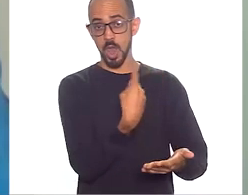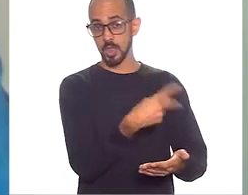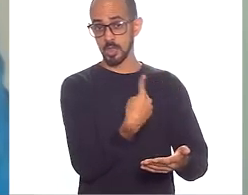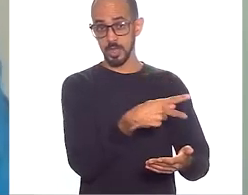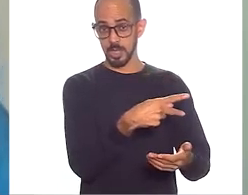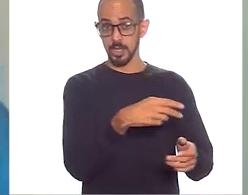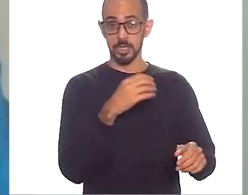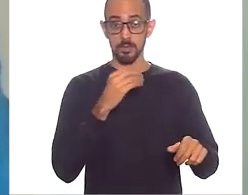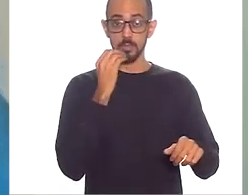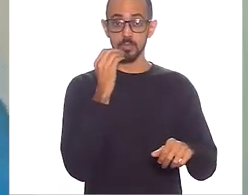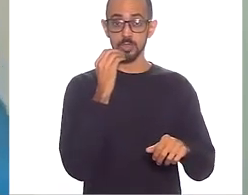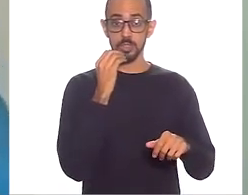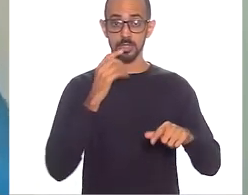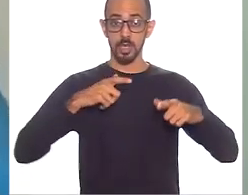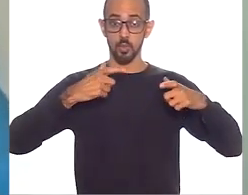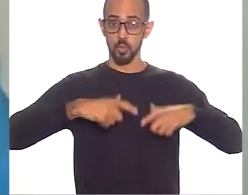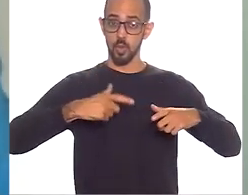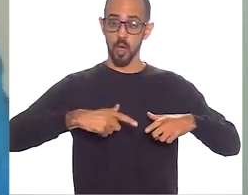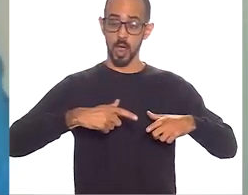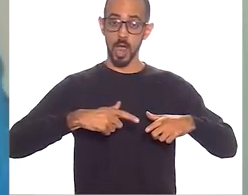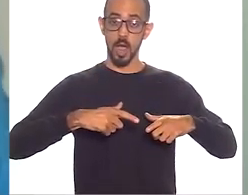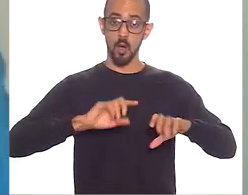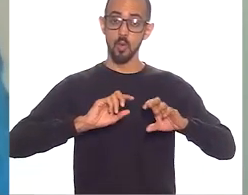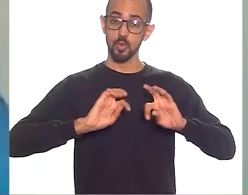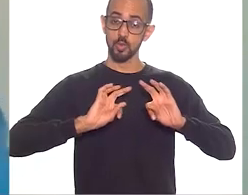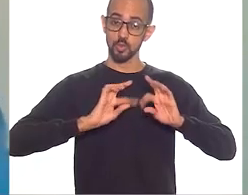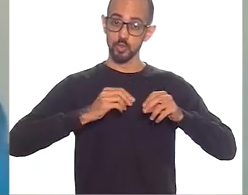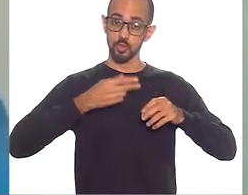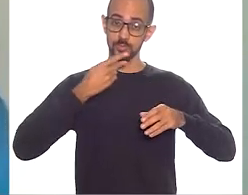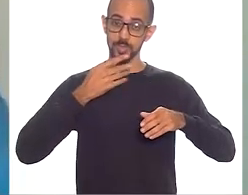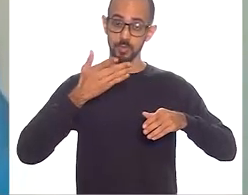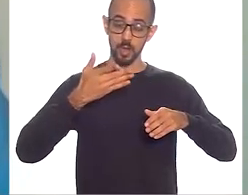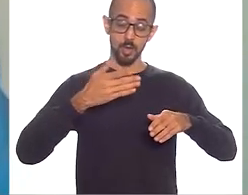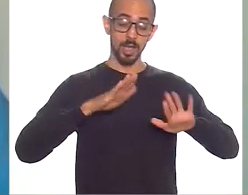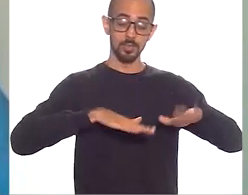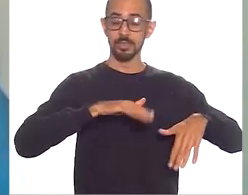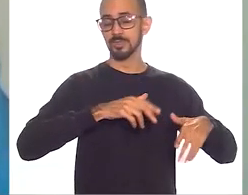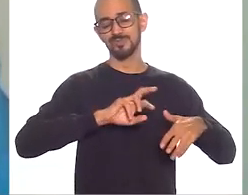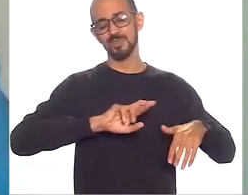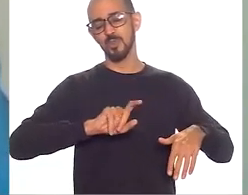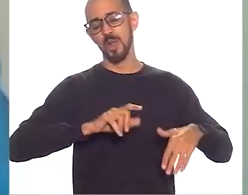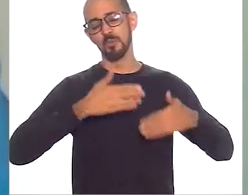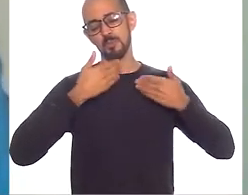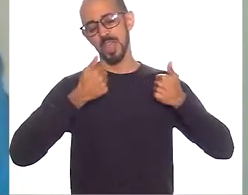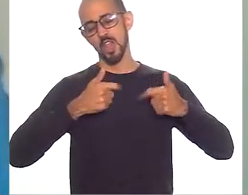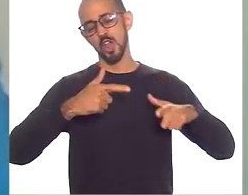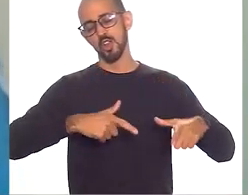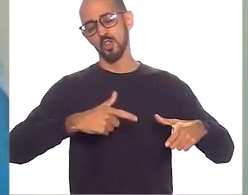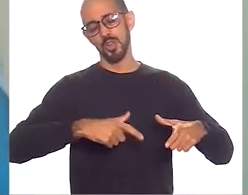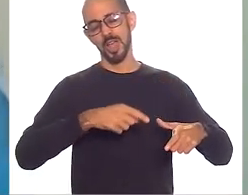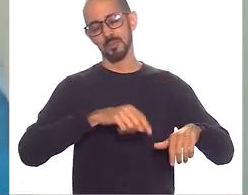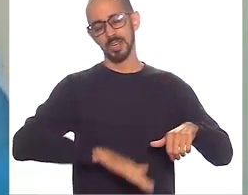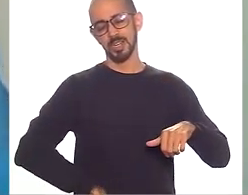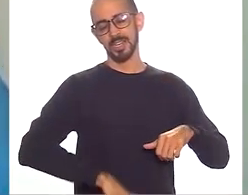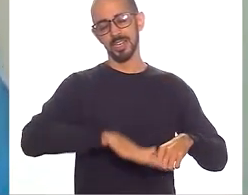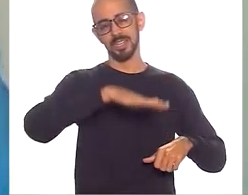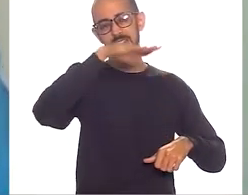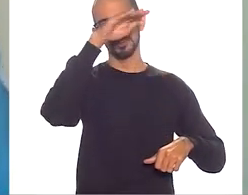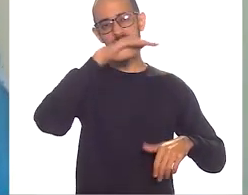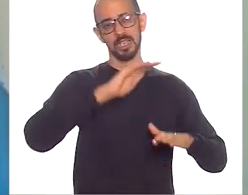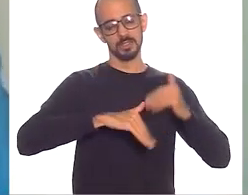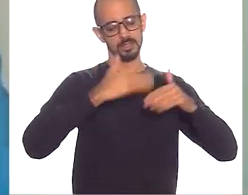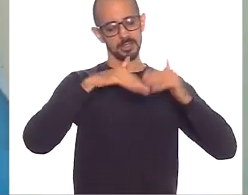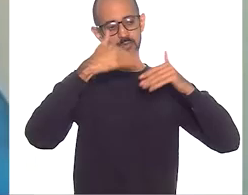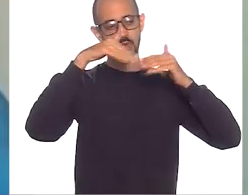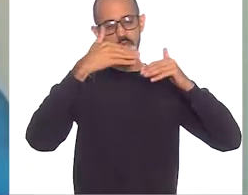aluno está, o que deveria ser o ambiente para que tudo aquilo que você citou aconteça, ele não é o melhor lugar para aquela criança